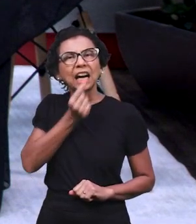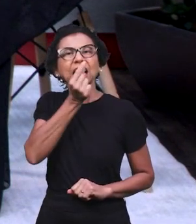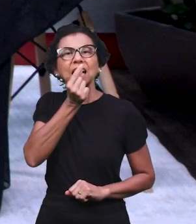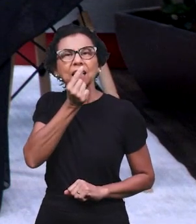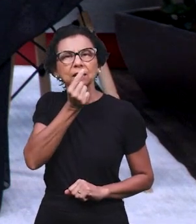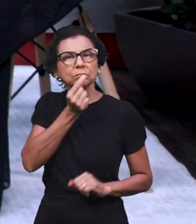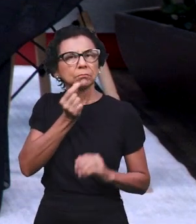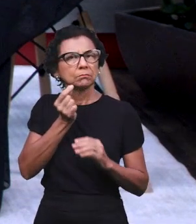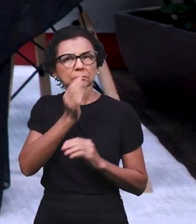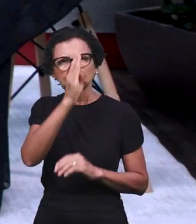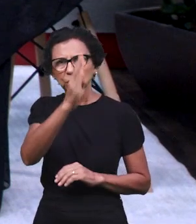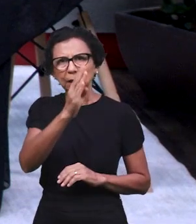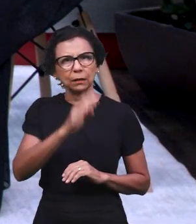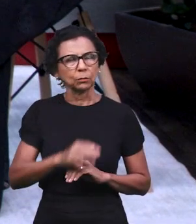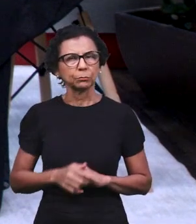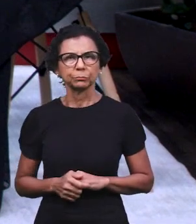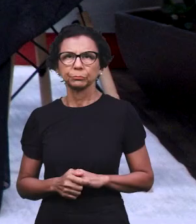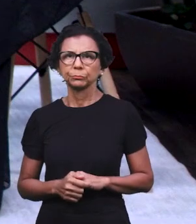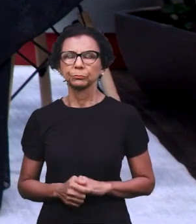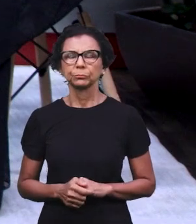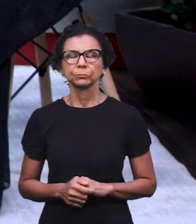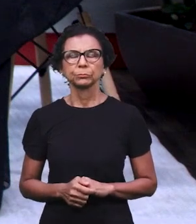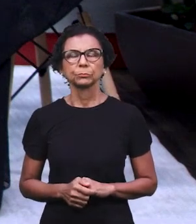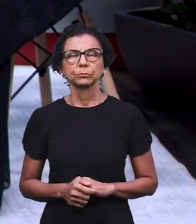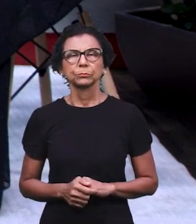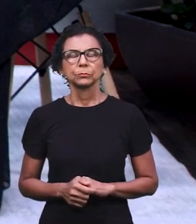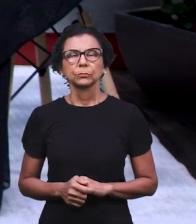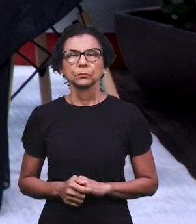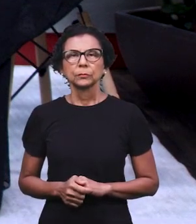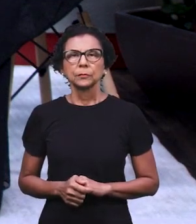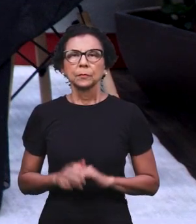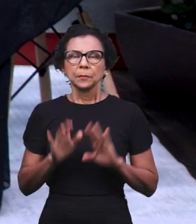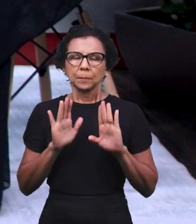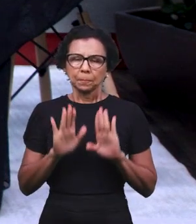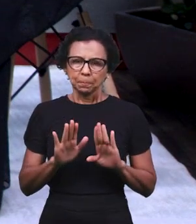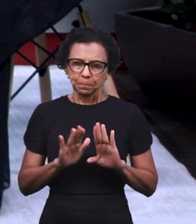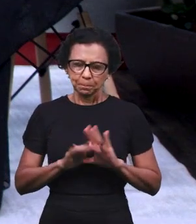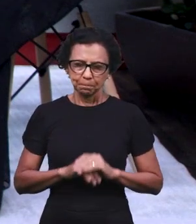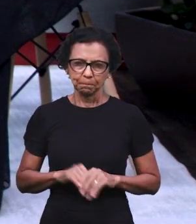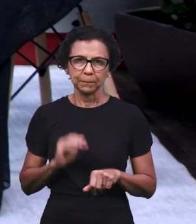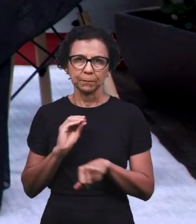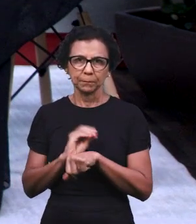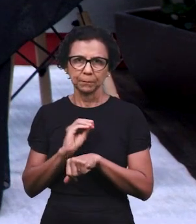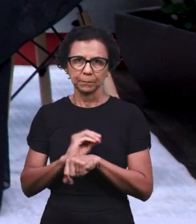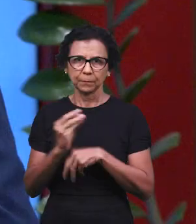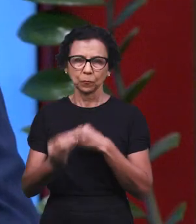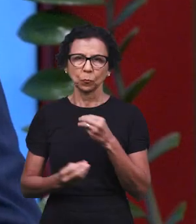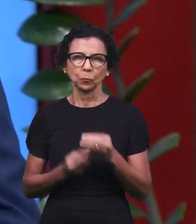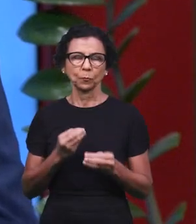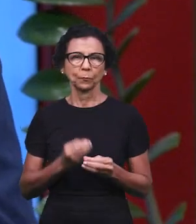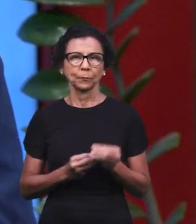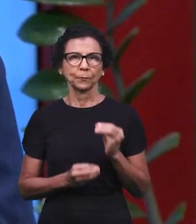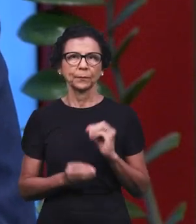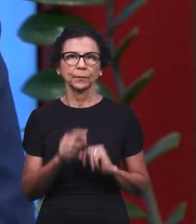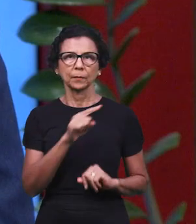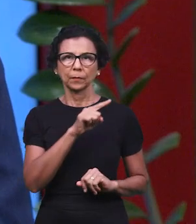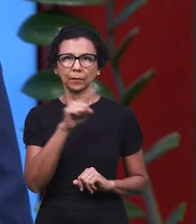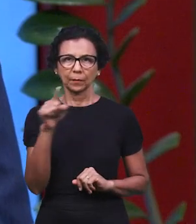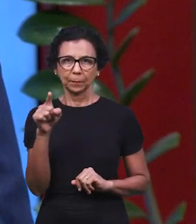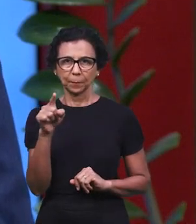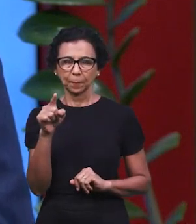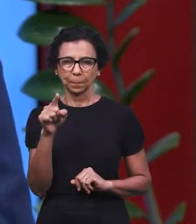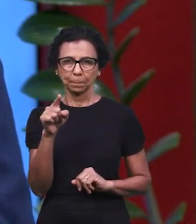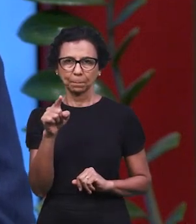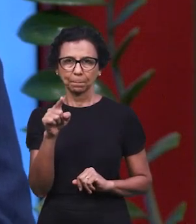totais. Os cuidados são o seguinte: sempre antes de dormir, Andréia, e você que está nos assistindo, tira a